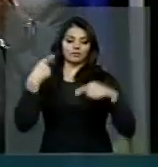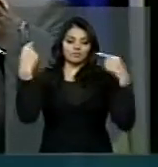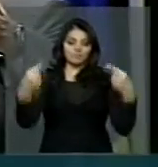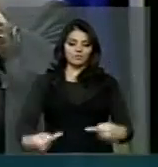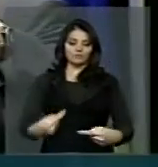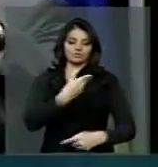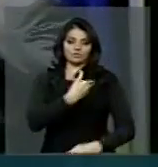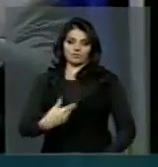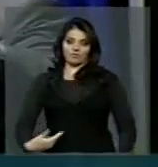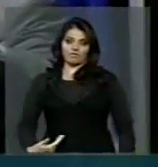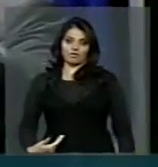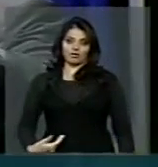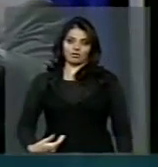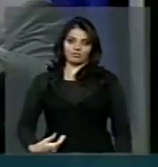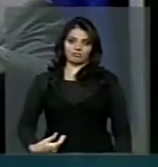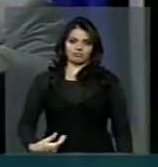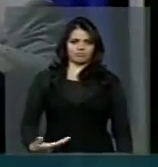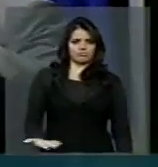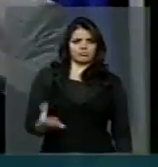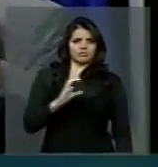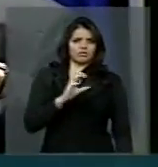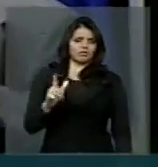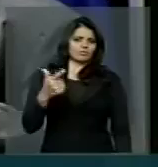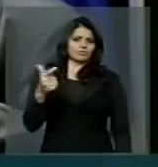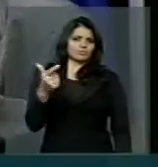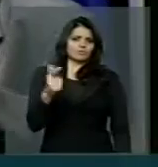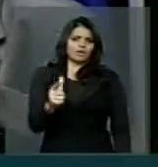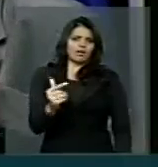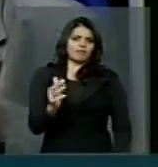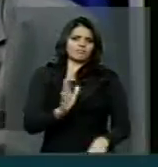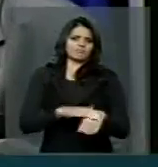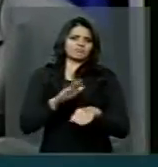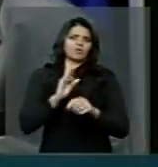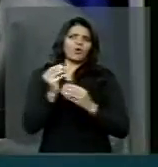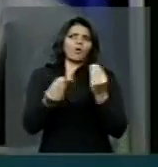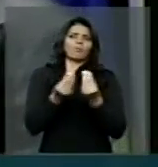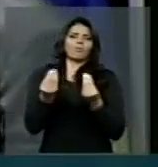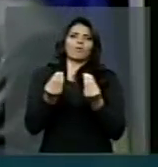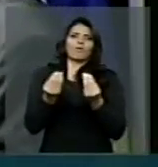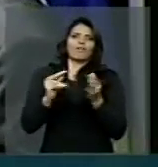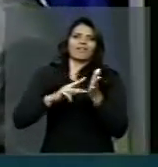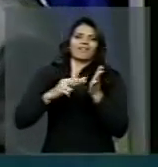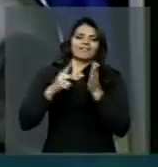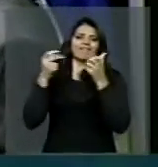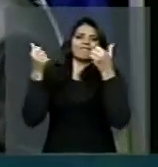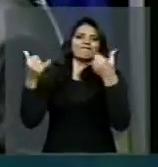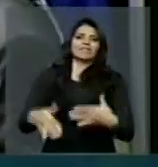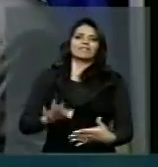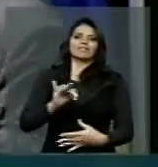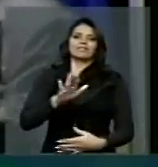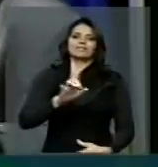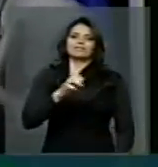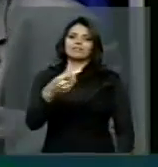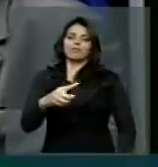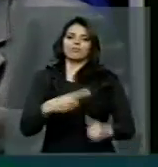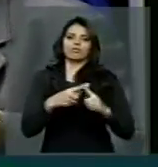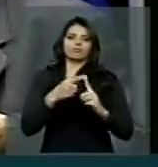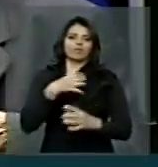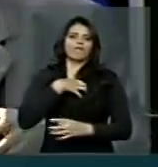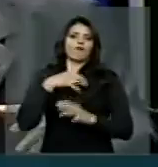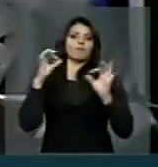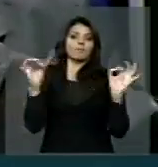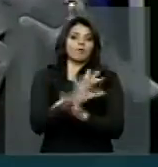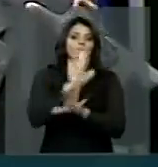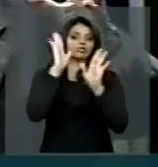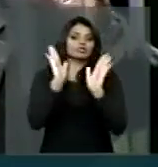e um governo, que evidentemente não tem maiores definições, até porque não está de forma